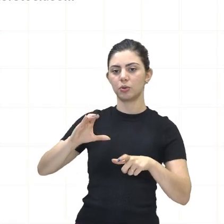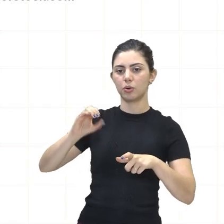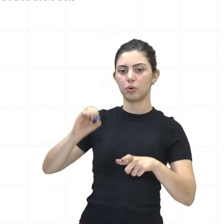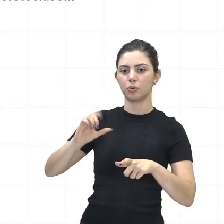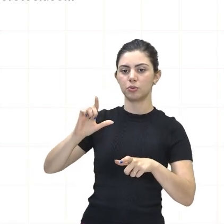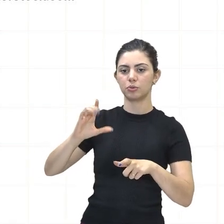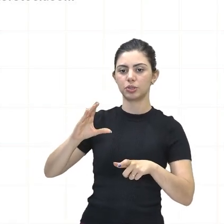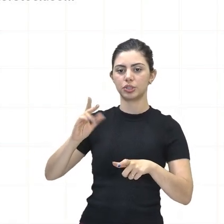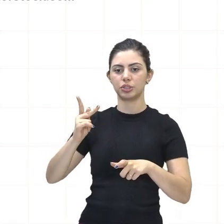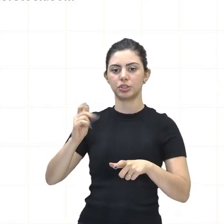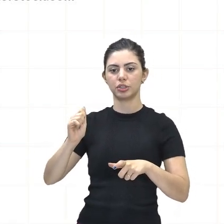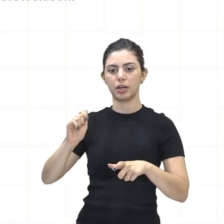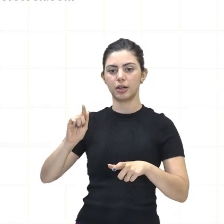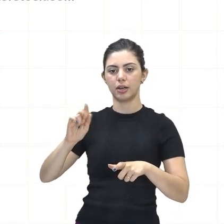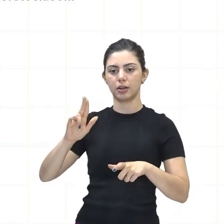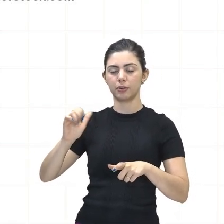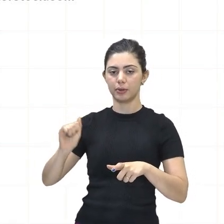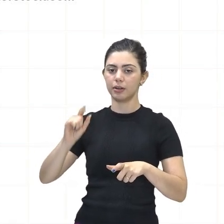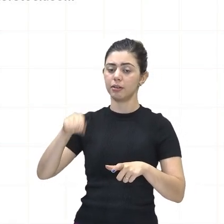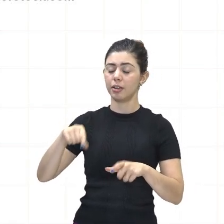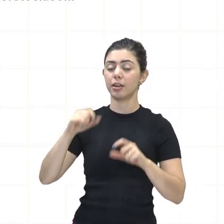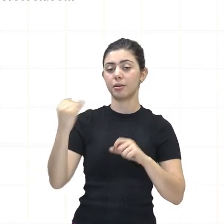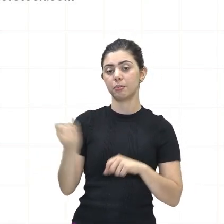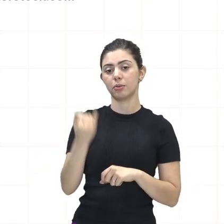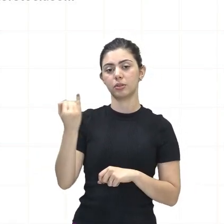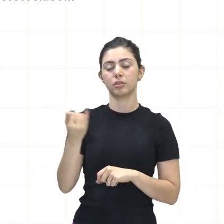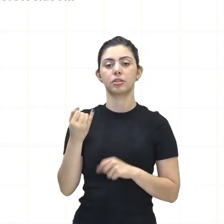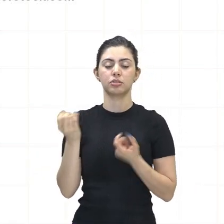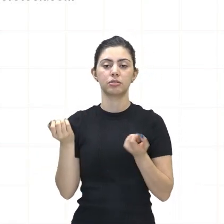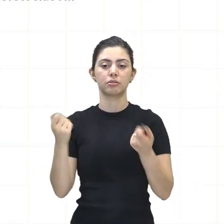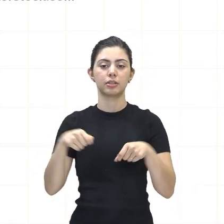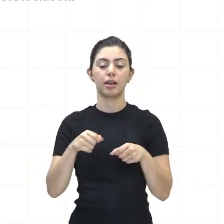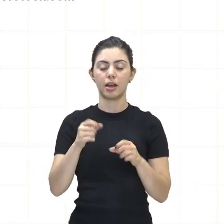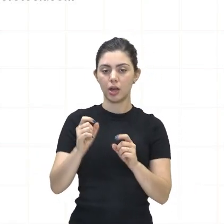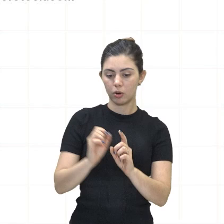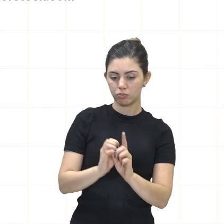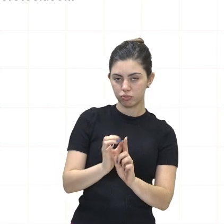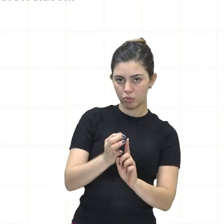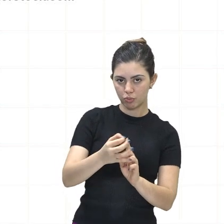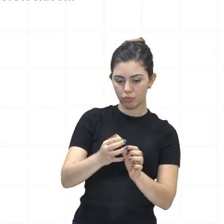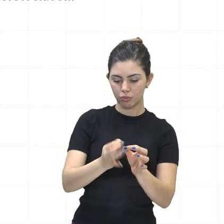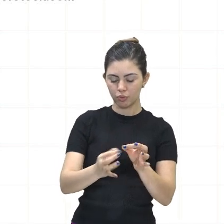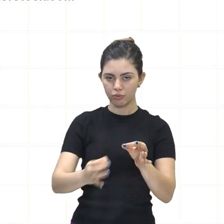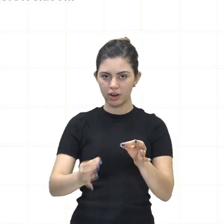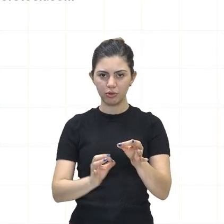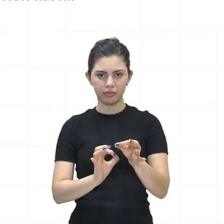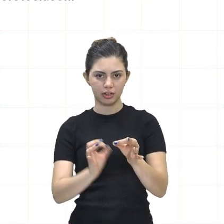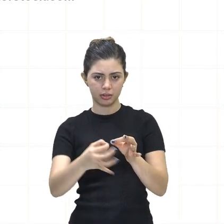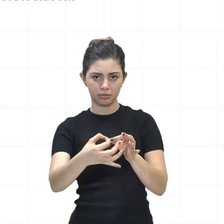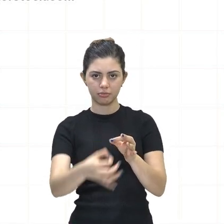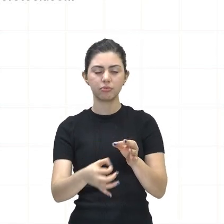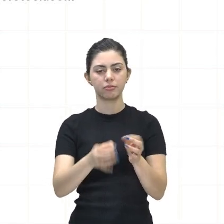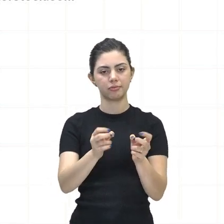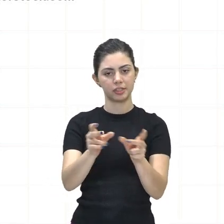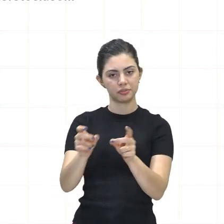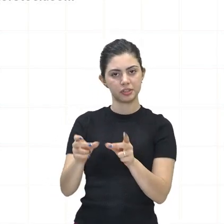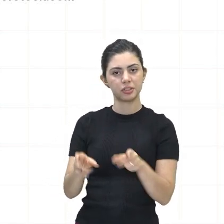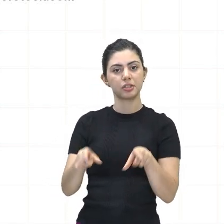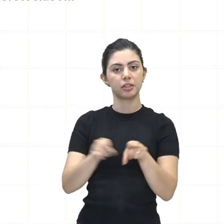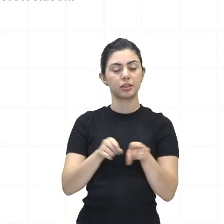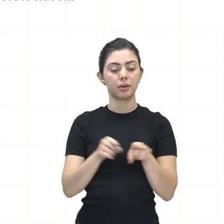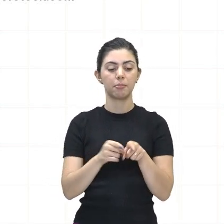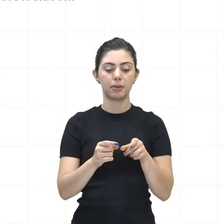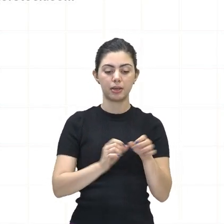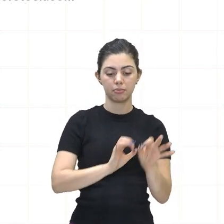são importantes para exportação de uva passa, para exportação de uva mesmo, né? e também para a exportação de vinho, né? A fabricação